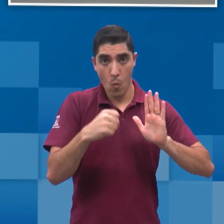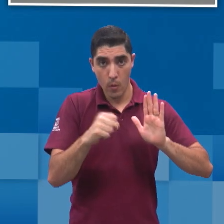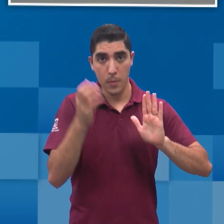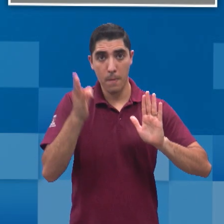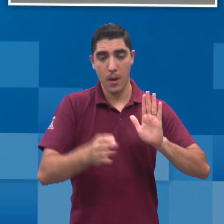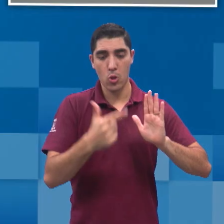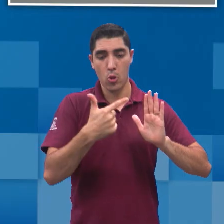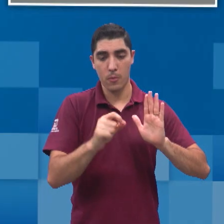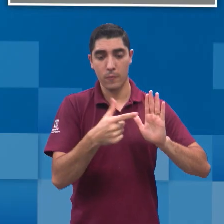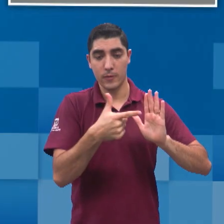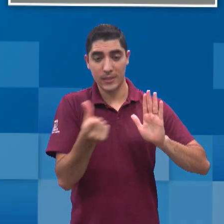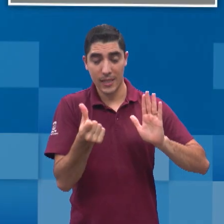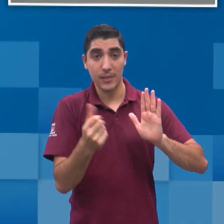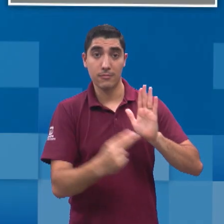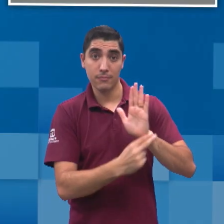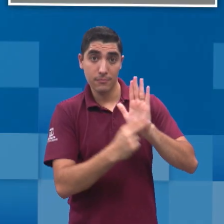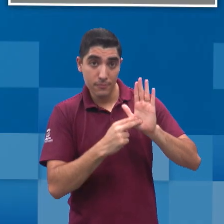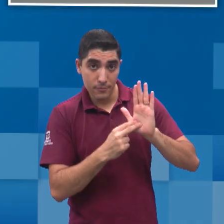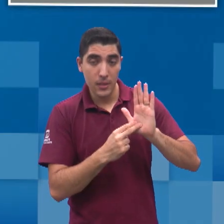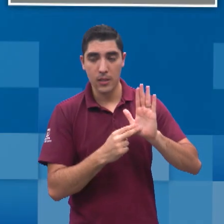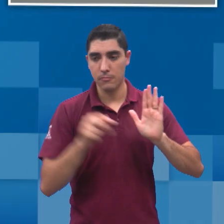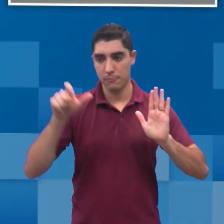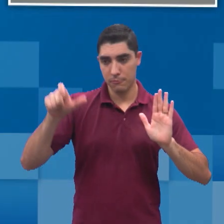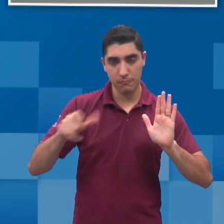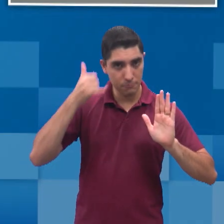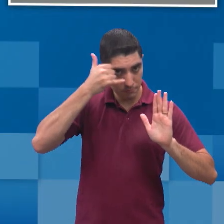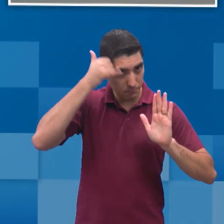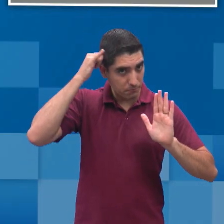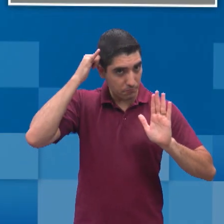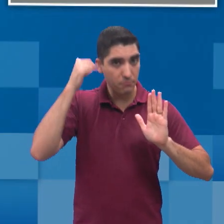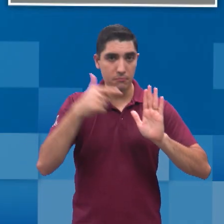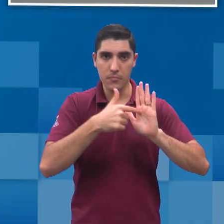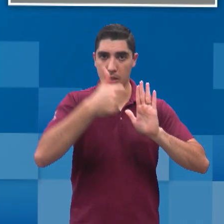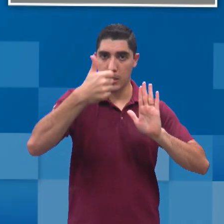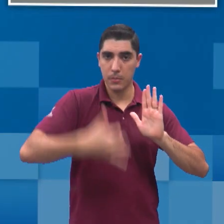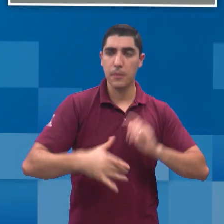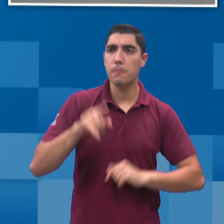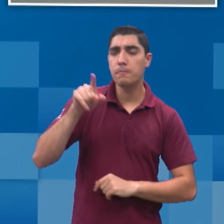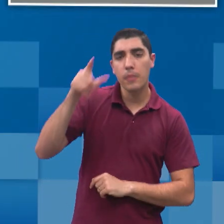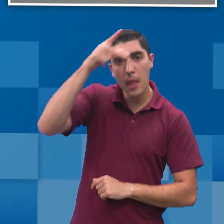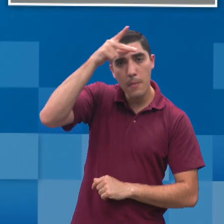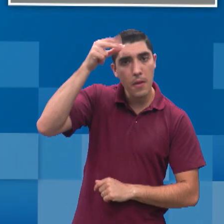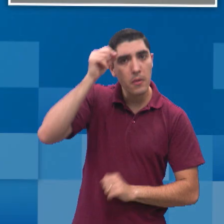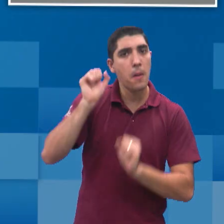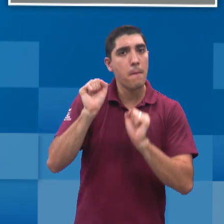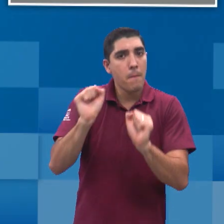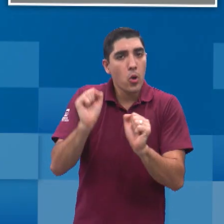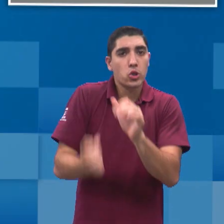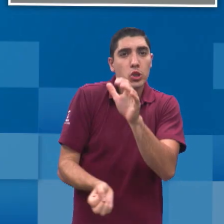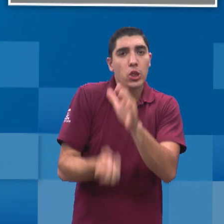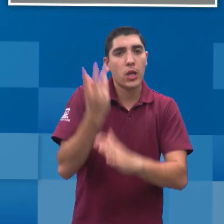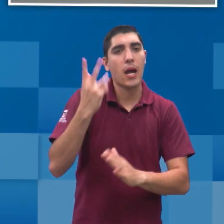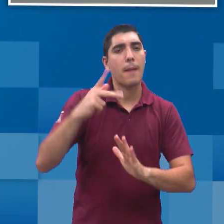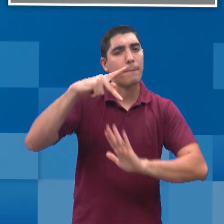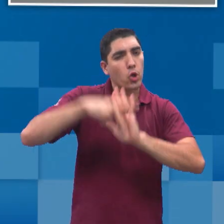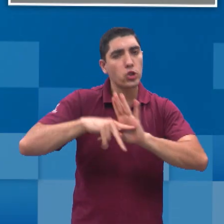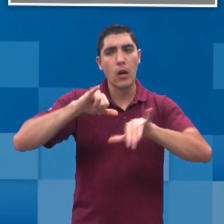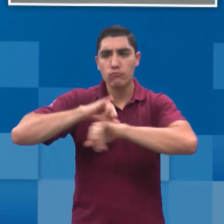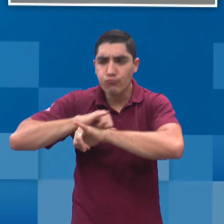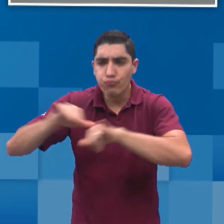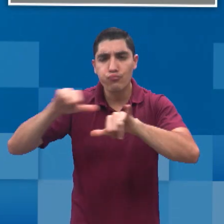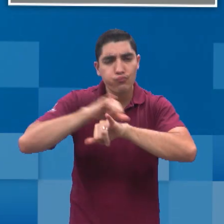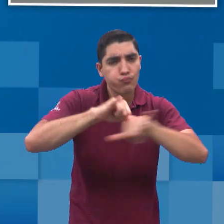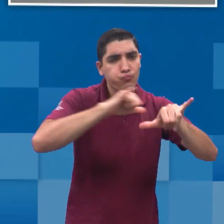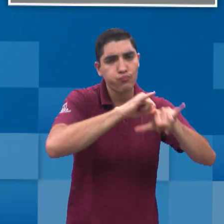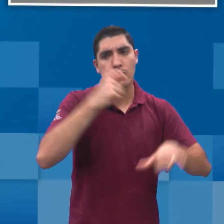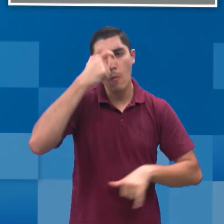118/2026, autoria vereador Sidney Campos, autoriza o Poder Executivo a instituir campanha municipal de